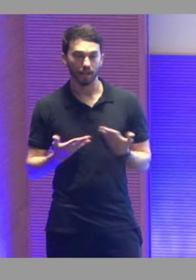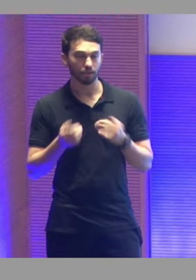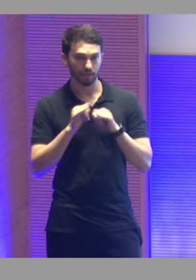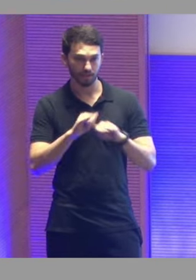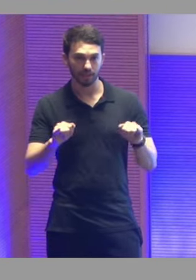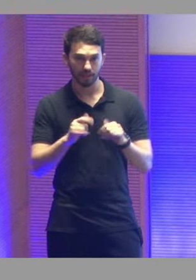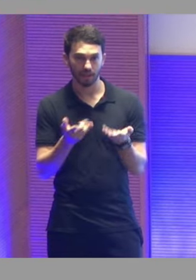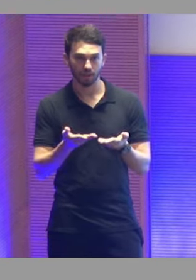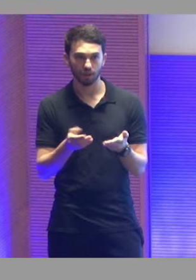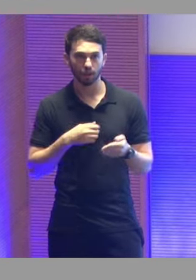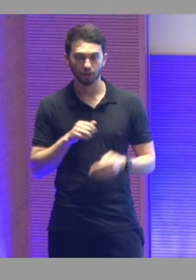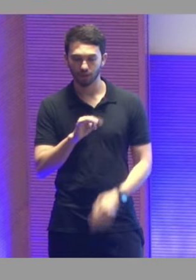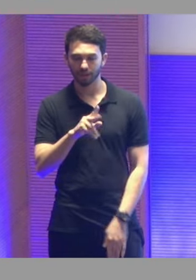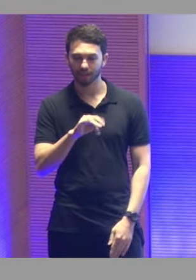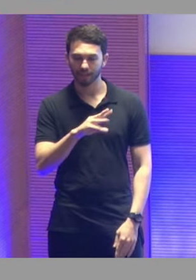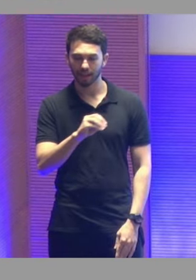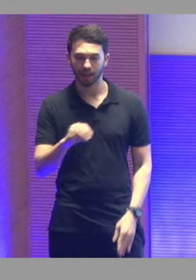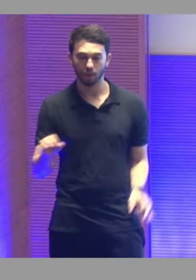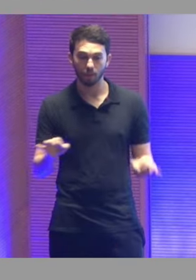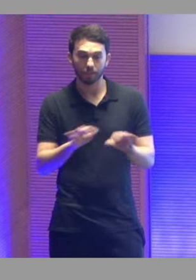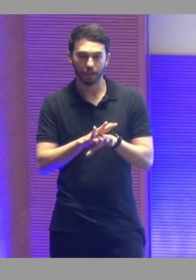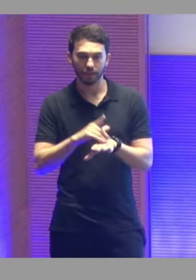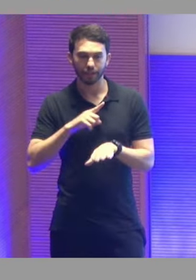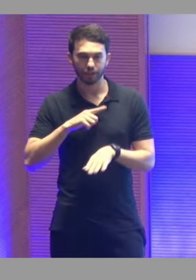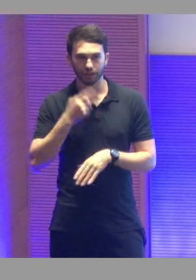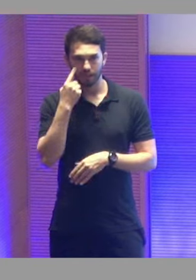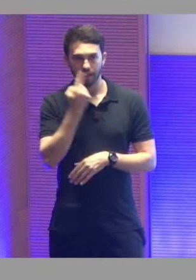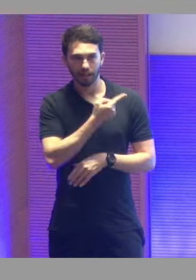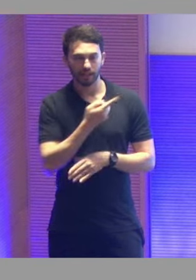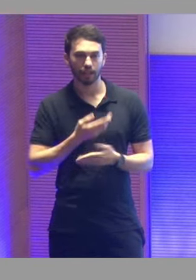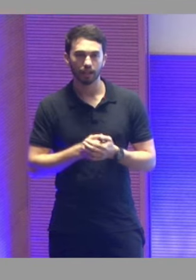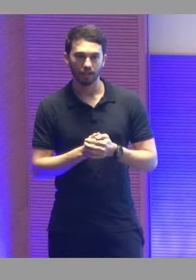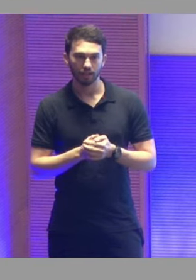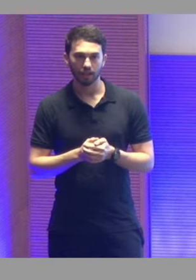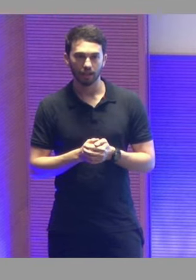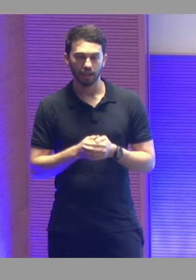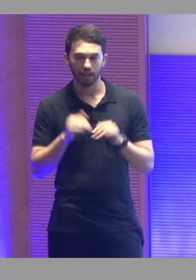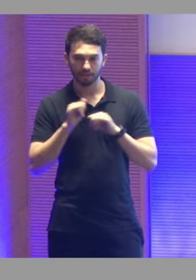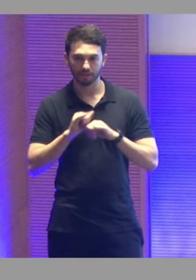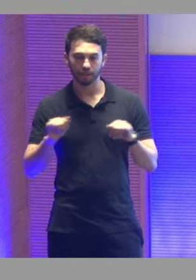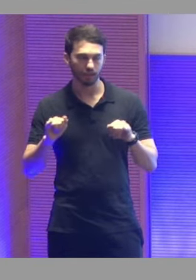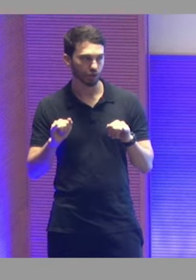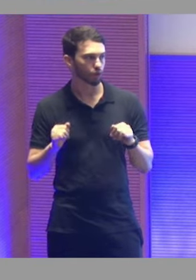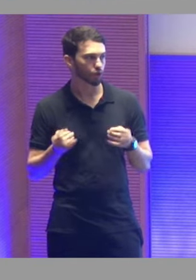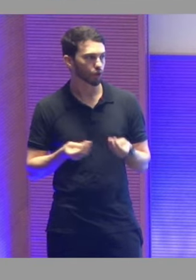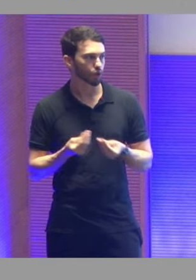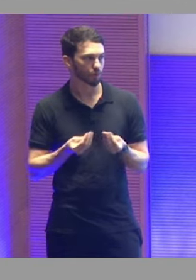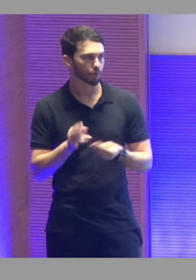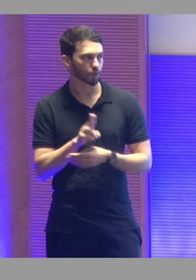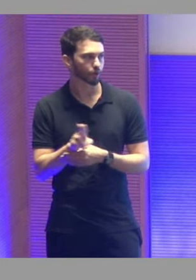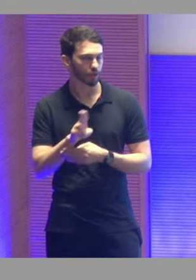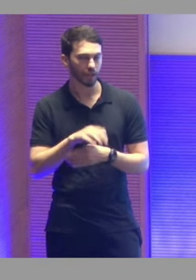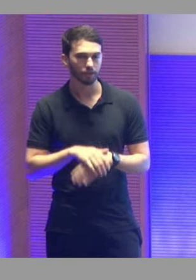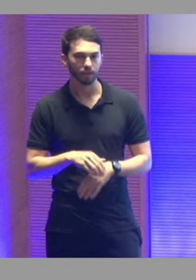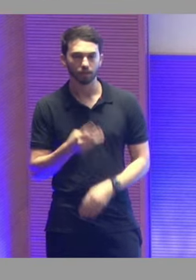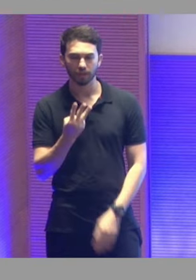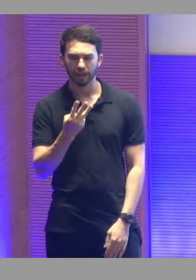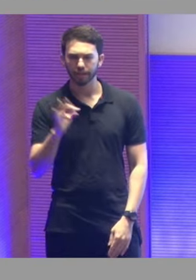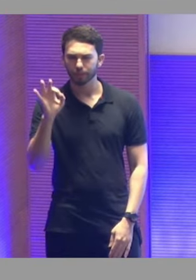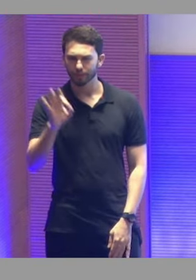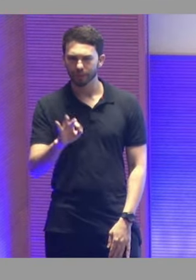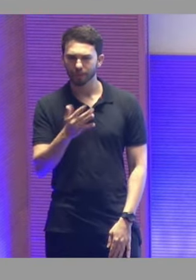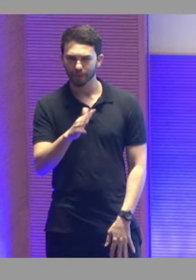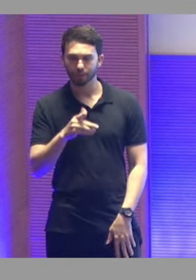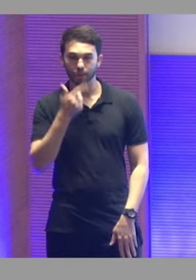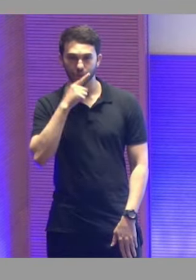completo aqui a gente tem a a o recorte de qualificação dos inventários que foram publicados no programa então cerca de 3% das organizações